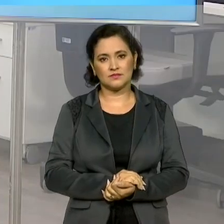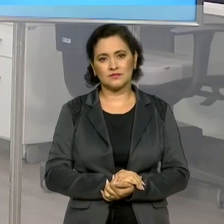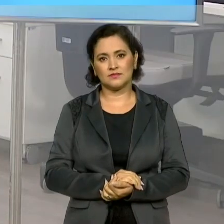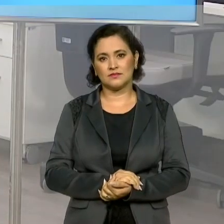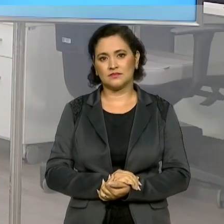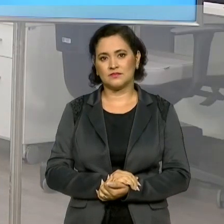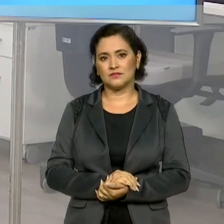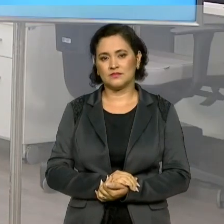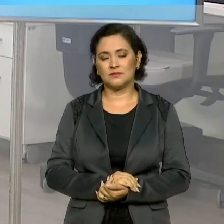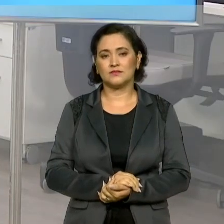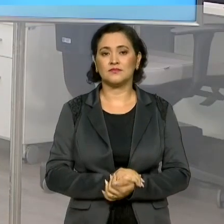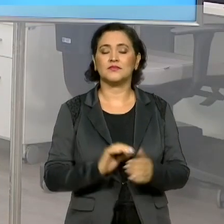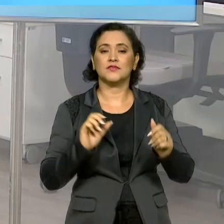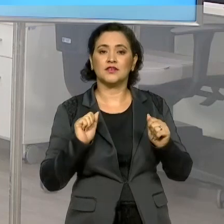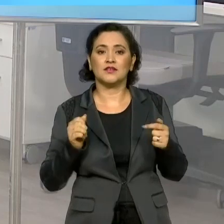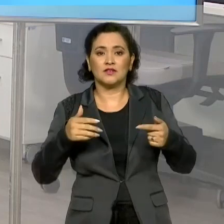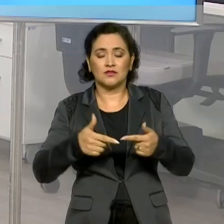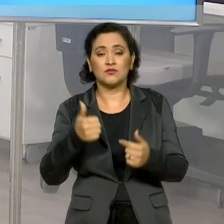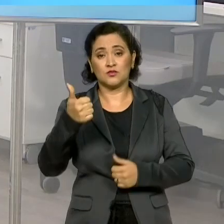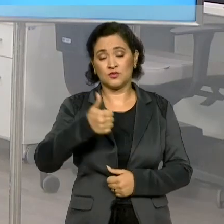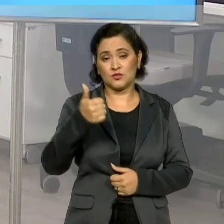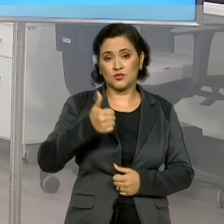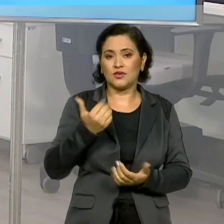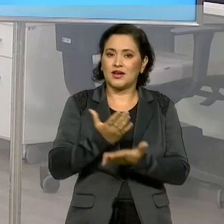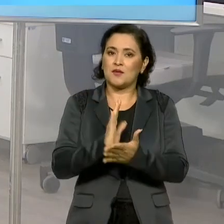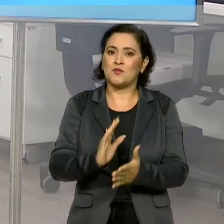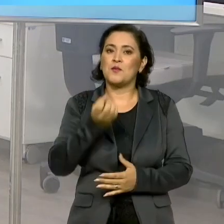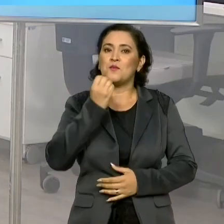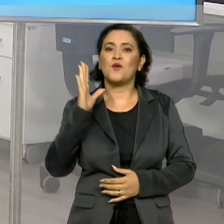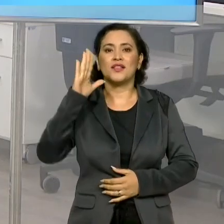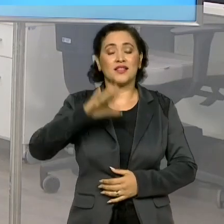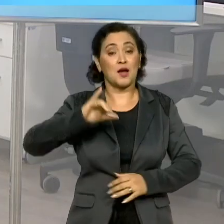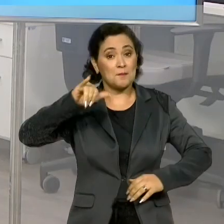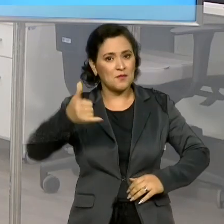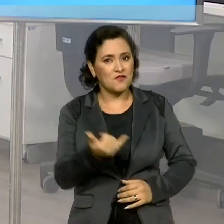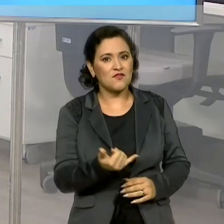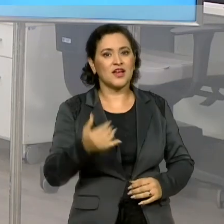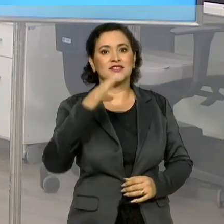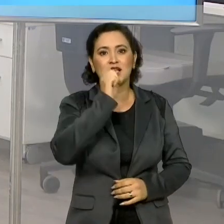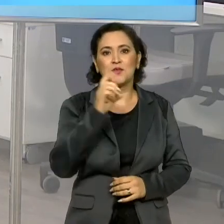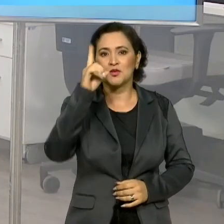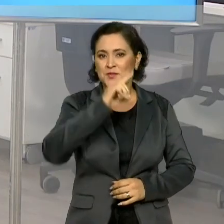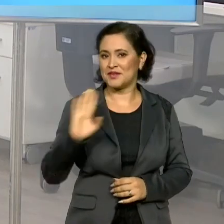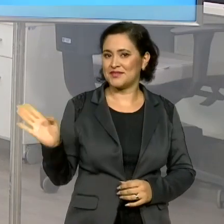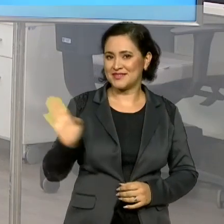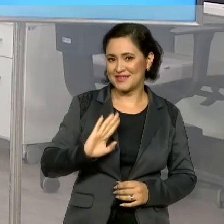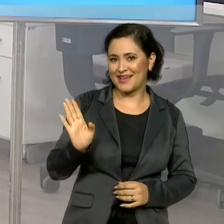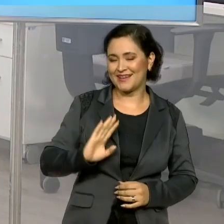e o1 fica por aqui uma ótima tarde para você aproveite seu fim de semana tchau